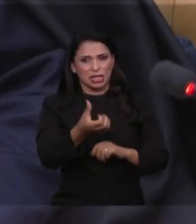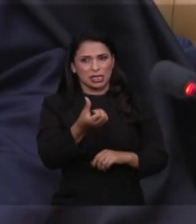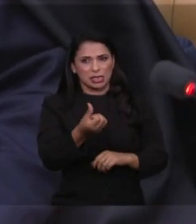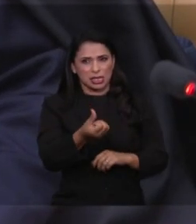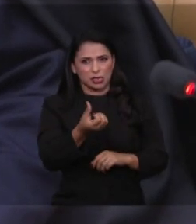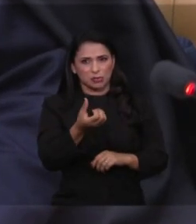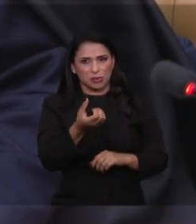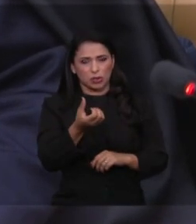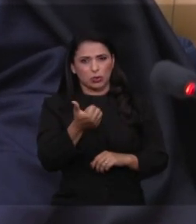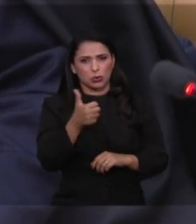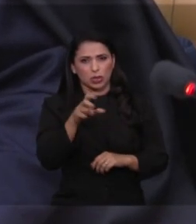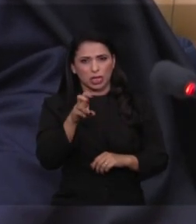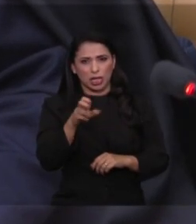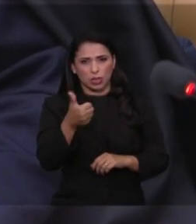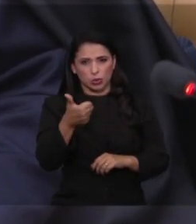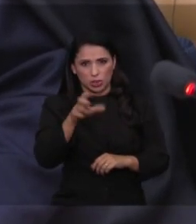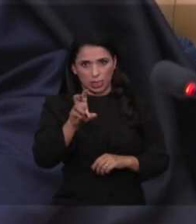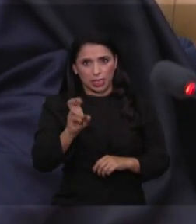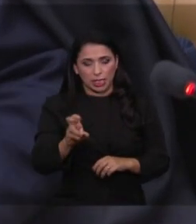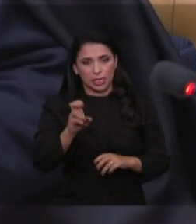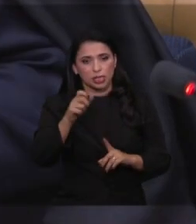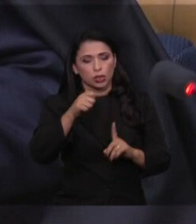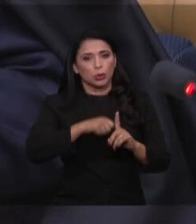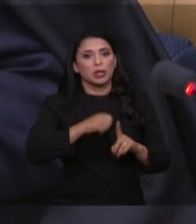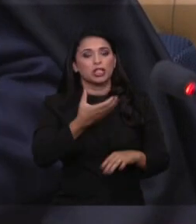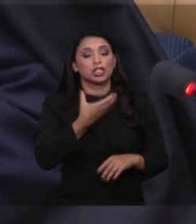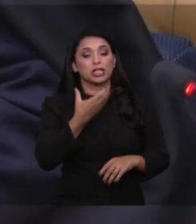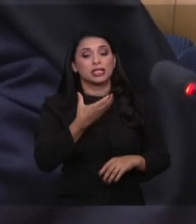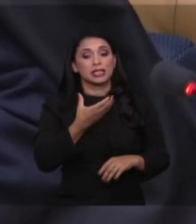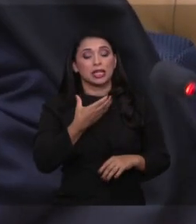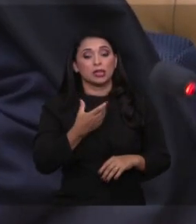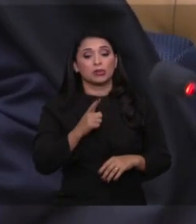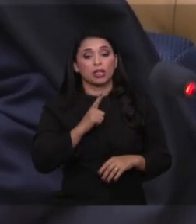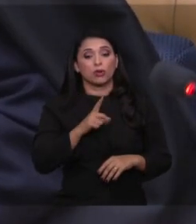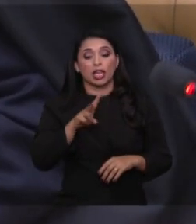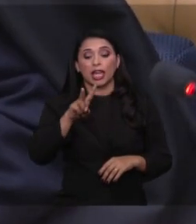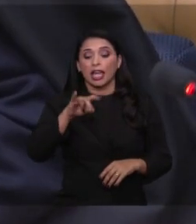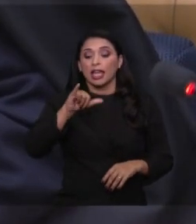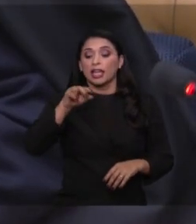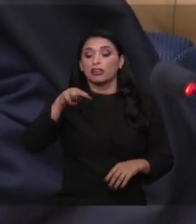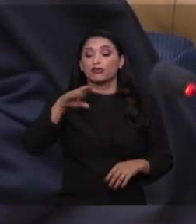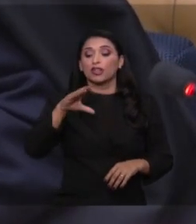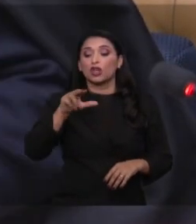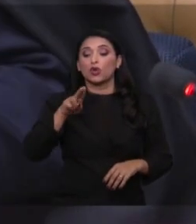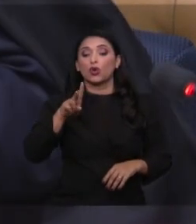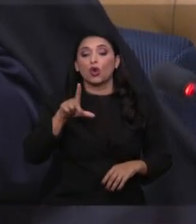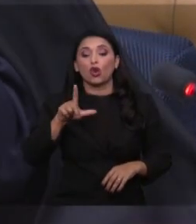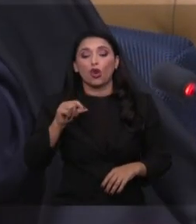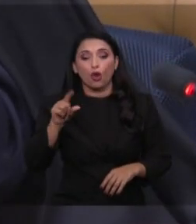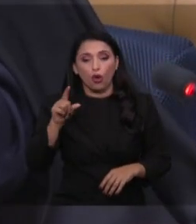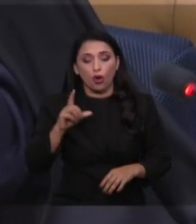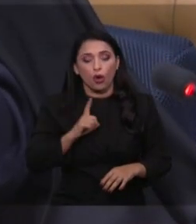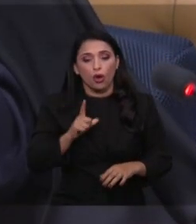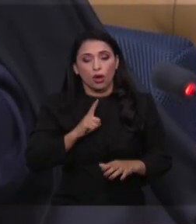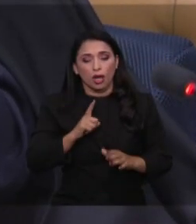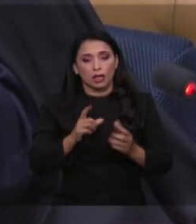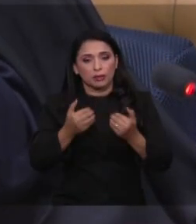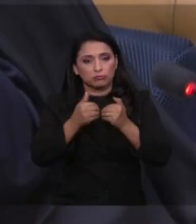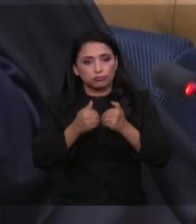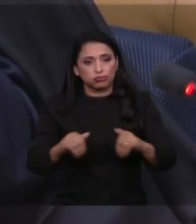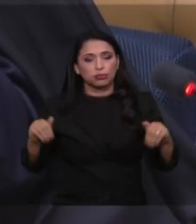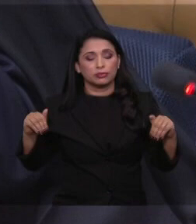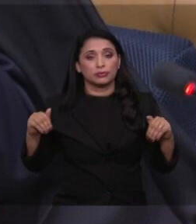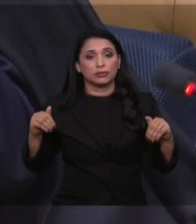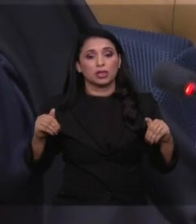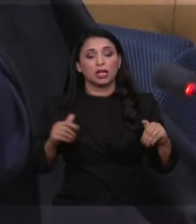6.515 de dezembro, a dissolubilidade do vínculo. No artigo 38, criando, portanto,